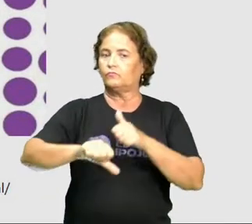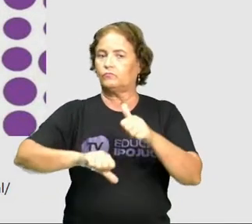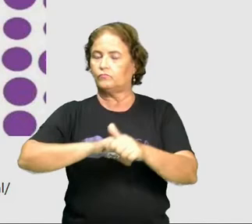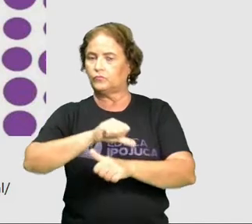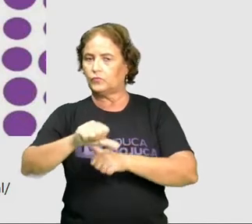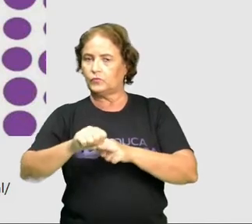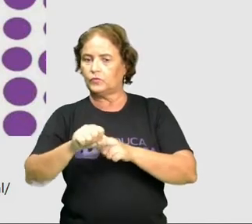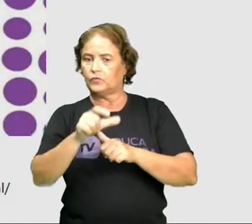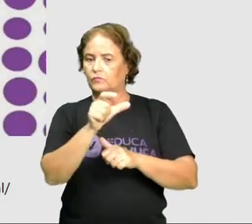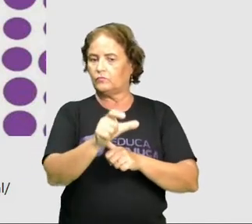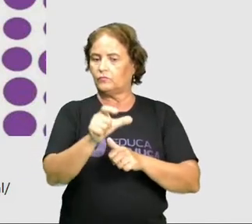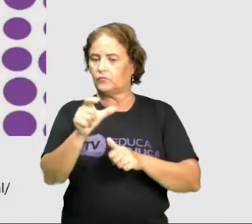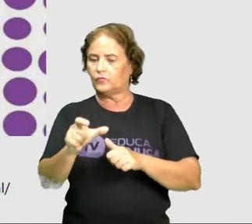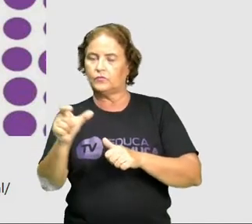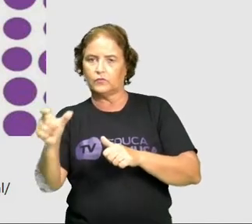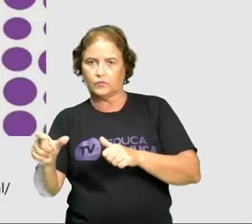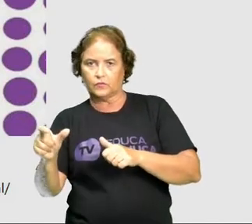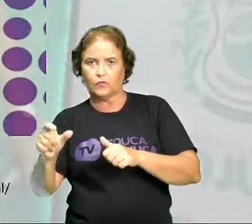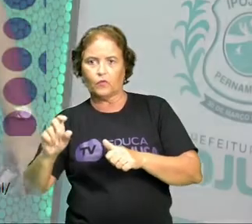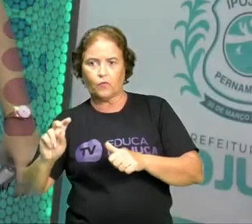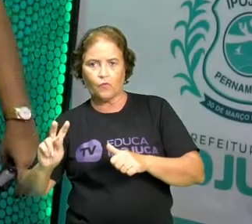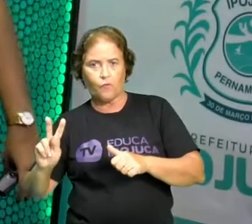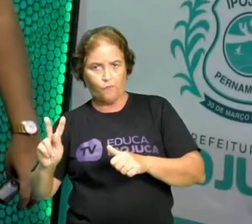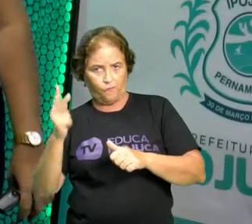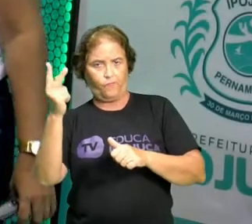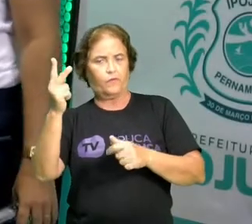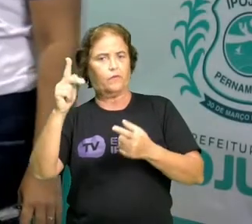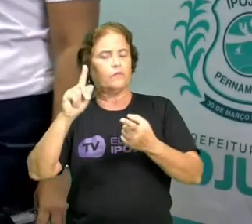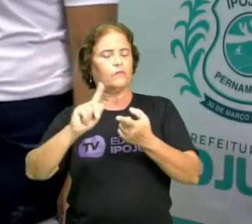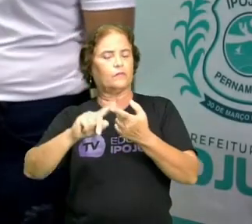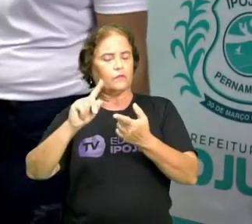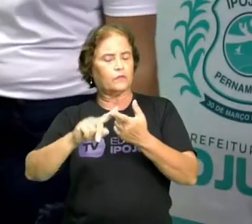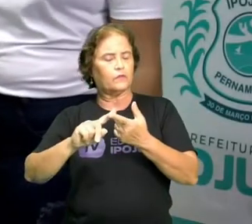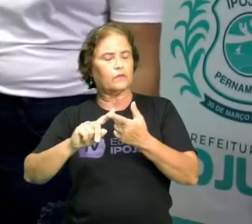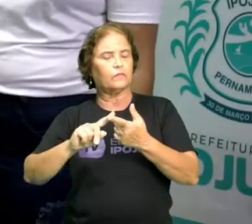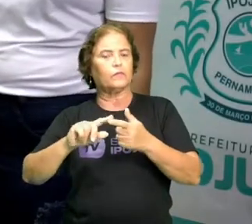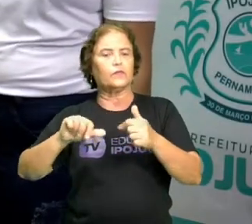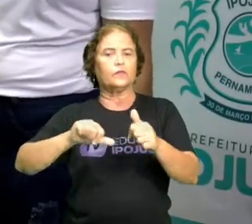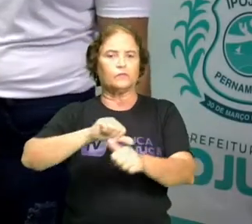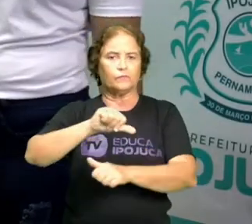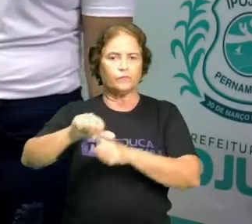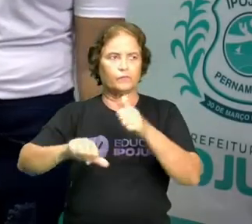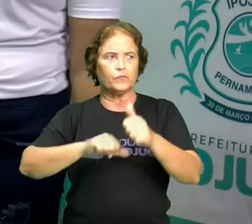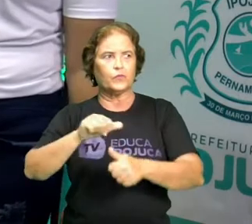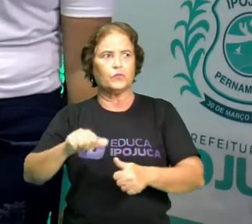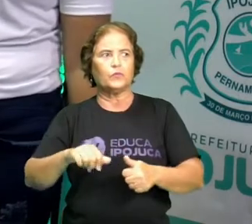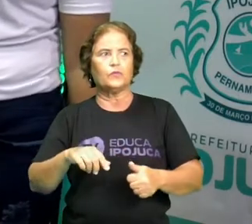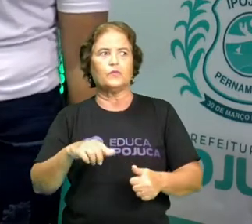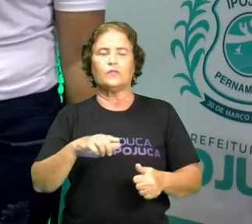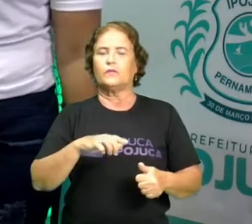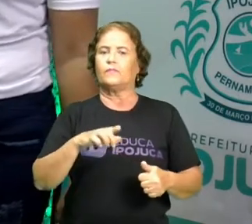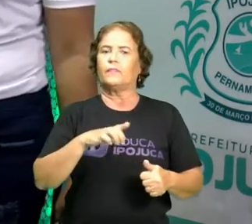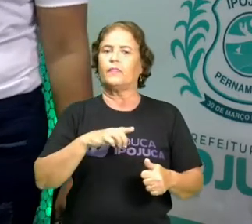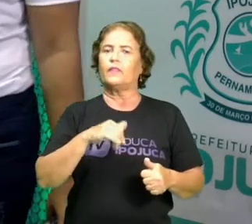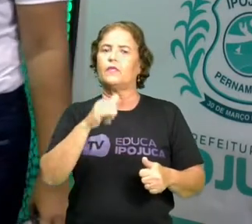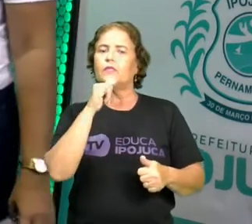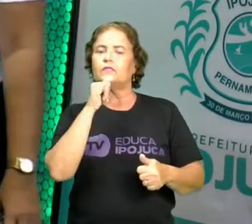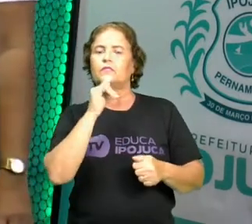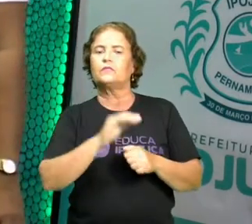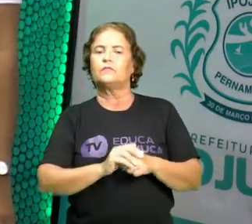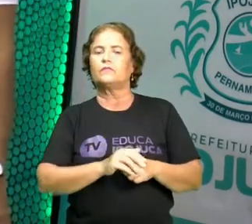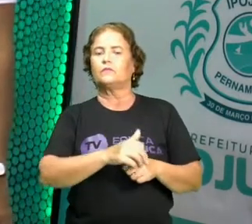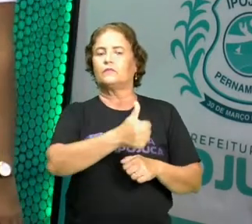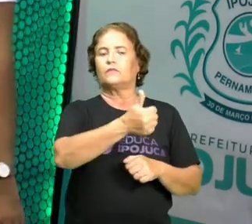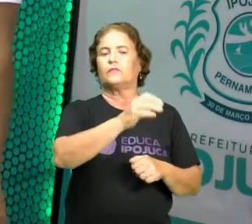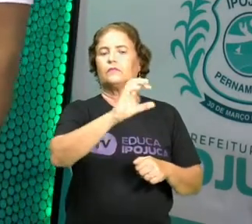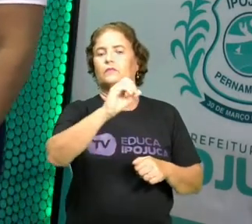valor. Se a gente tem aqui, ó, 100 mil, e a gente vai colocar ele aqui nessa